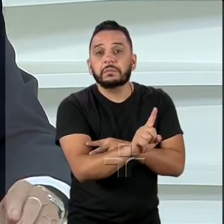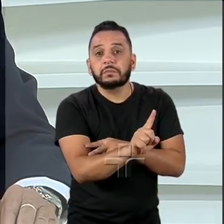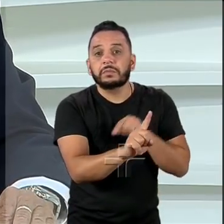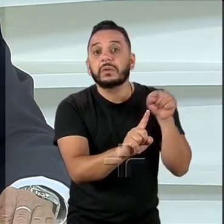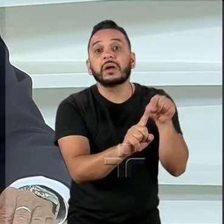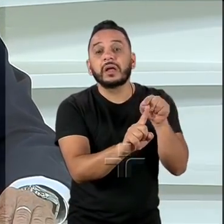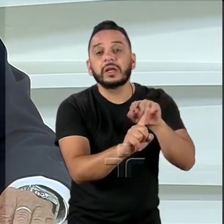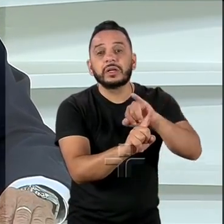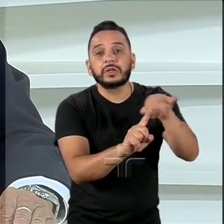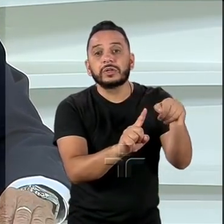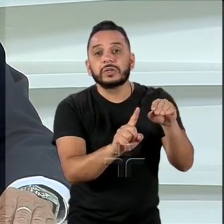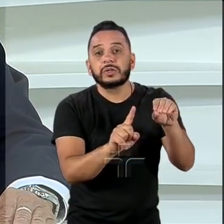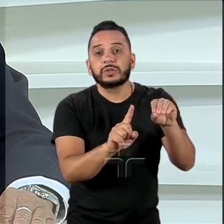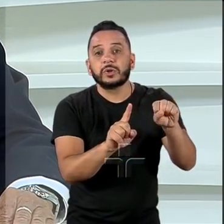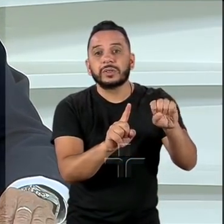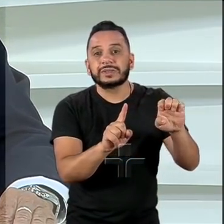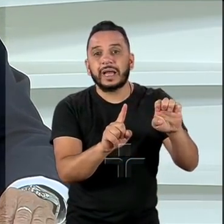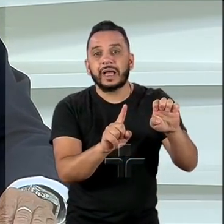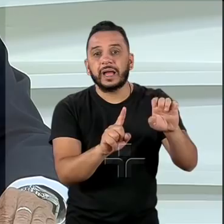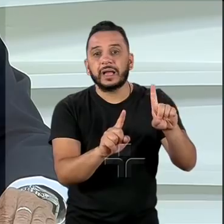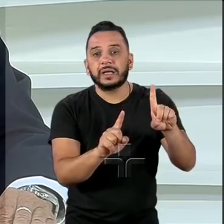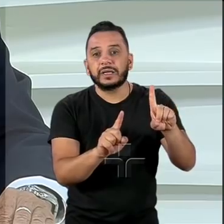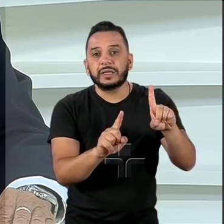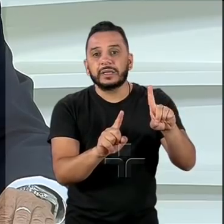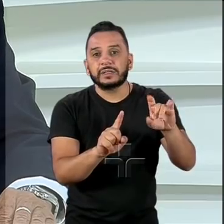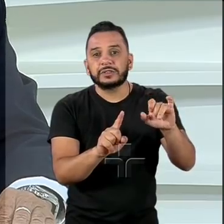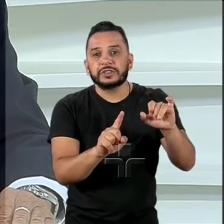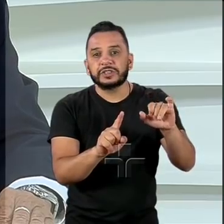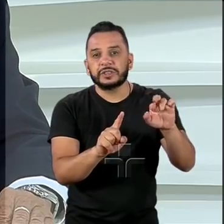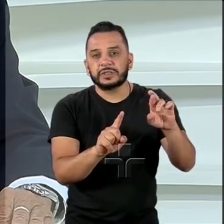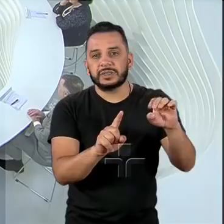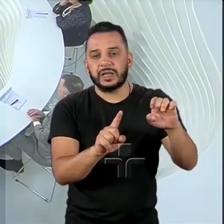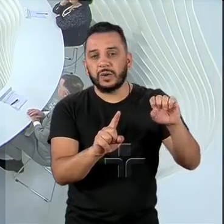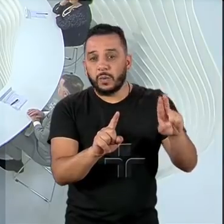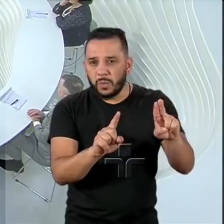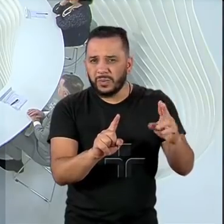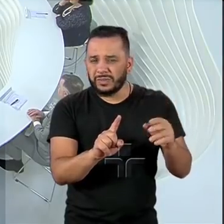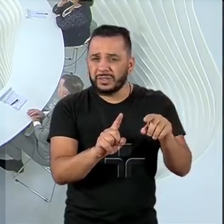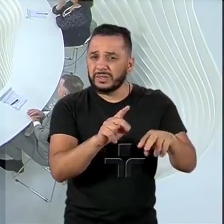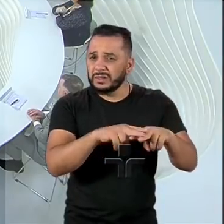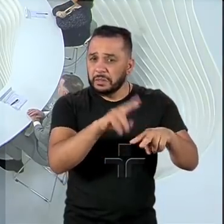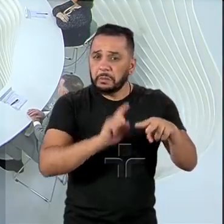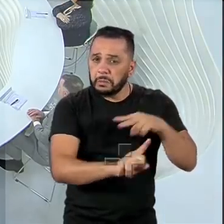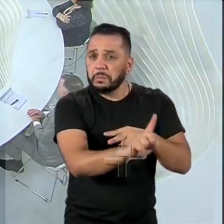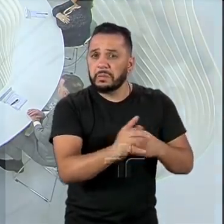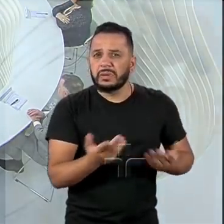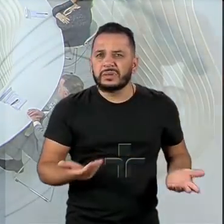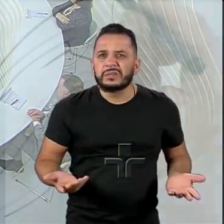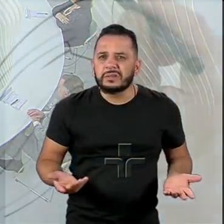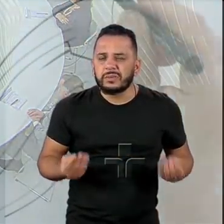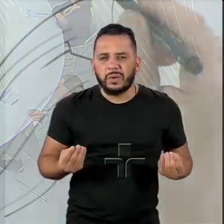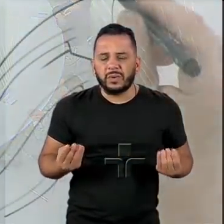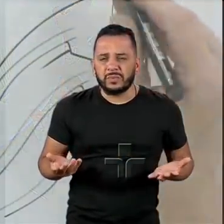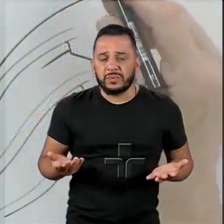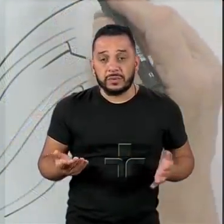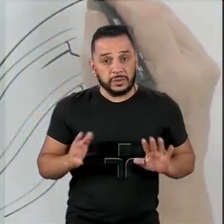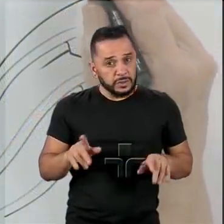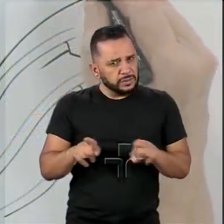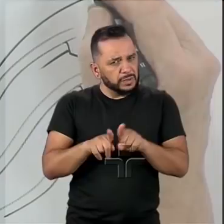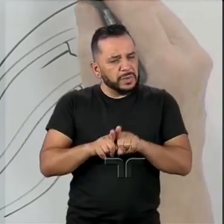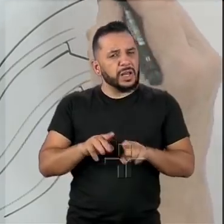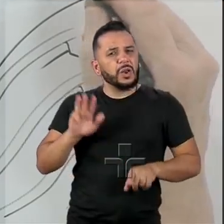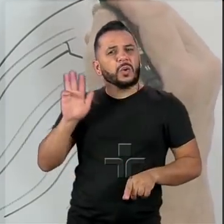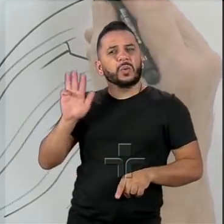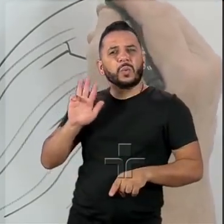enquanto o presidente Lula permanece preso, quando na realidade foram